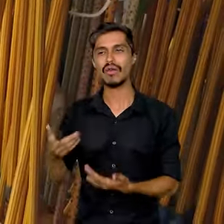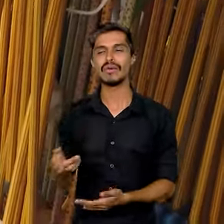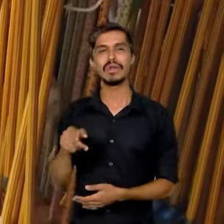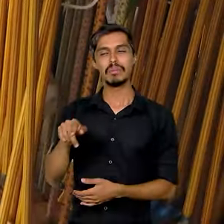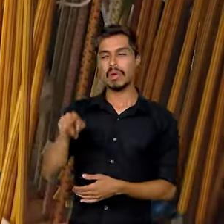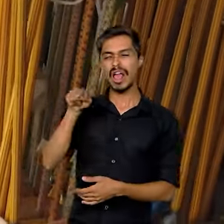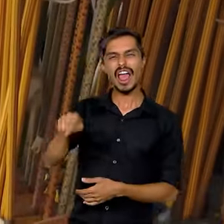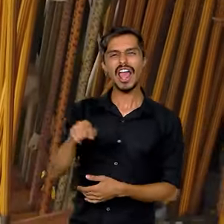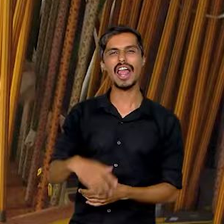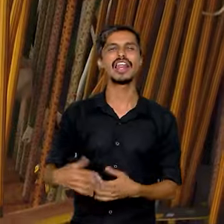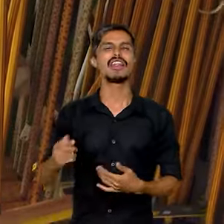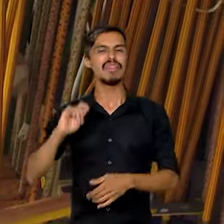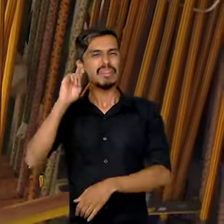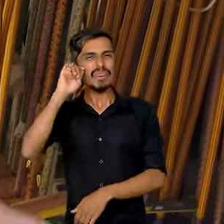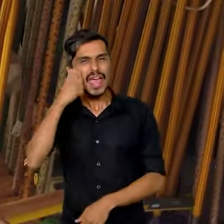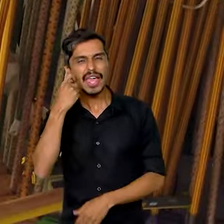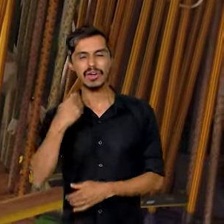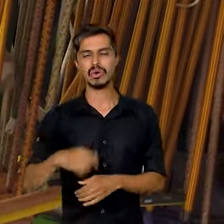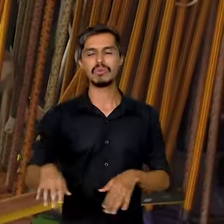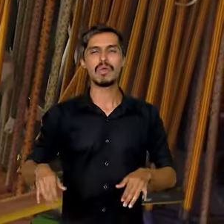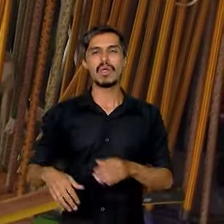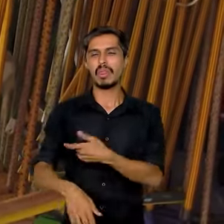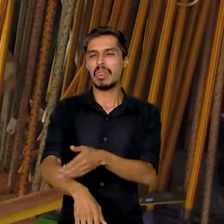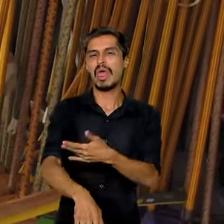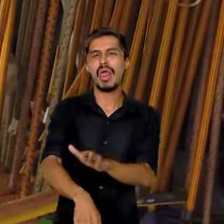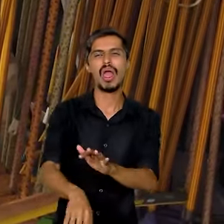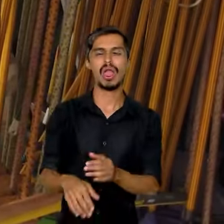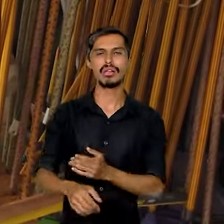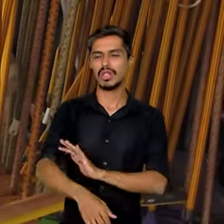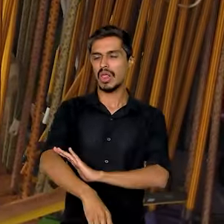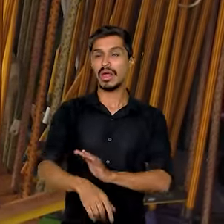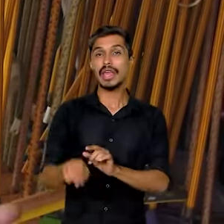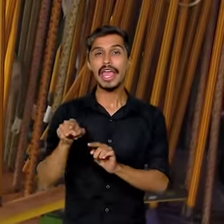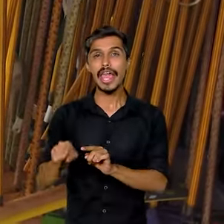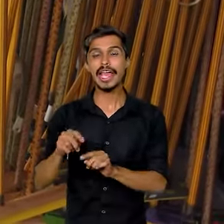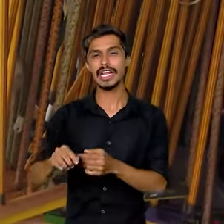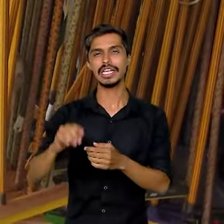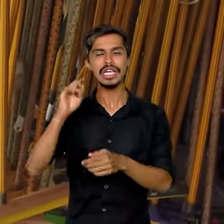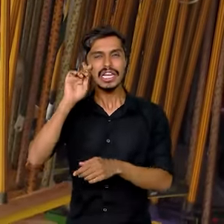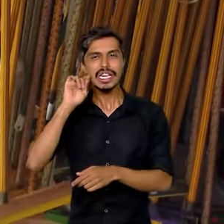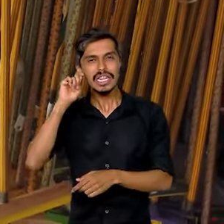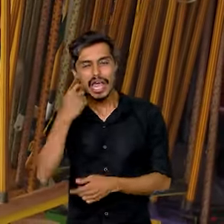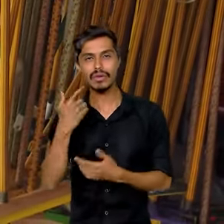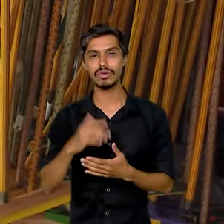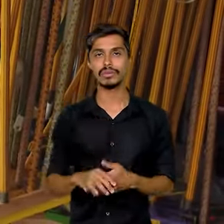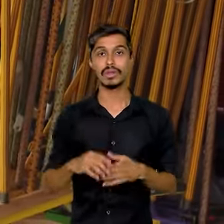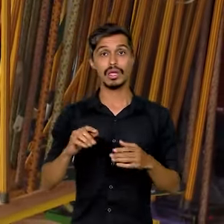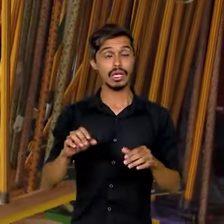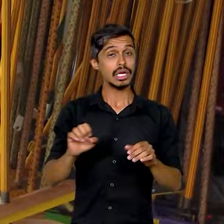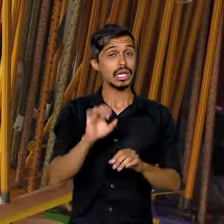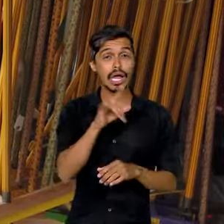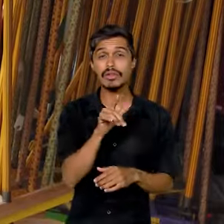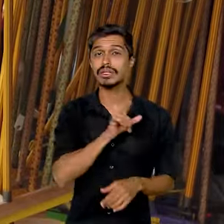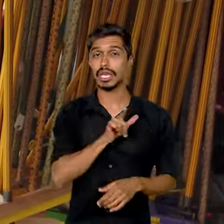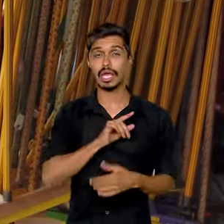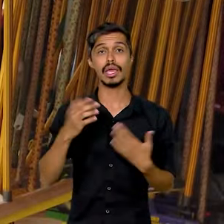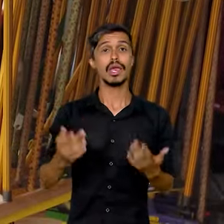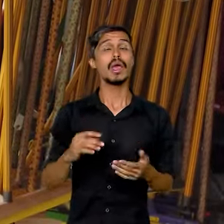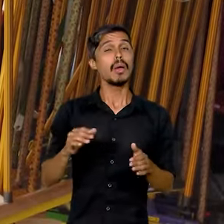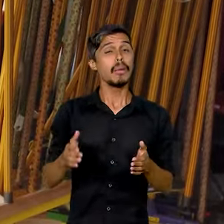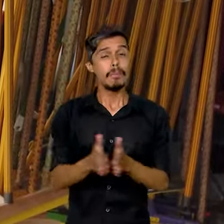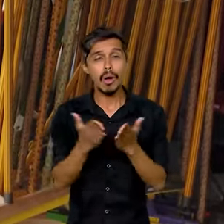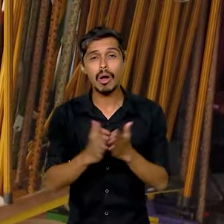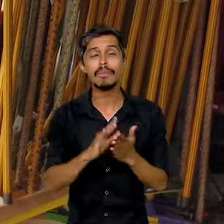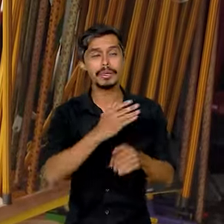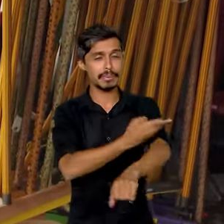negro. E pior, o racismo também divide os pobres. É claro que tem pobre e branco, mas o racismo, ao criar uma